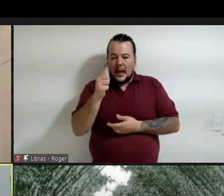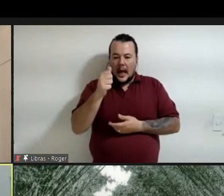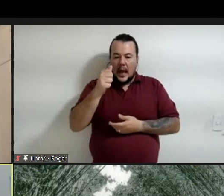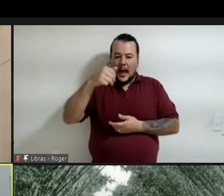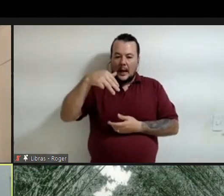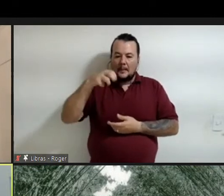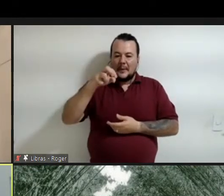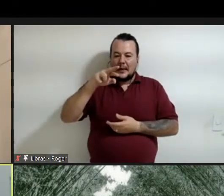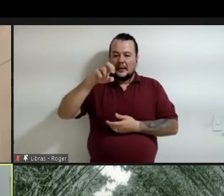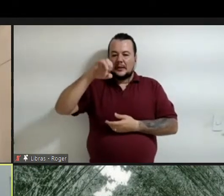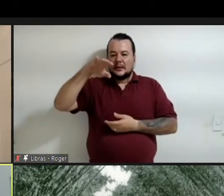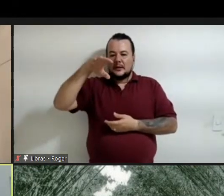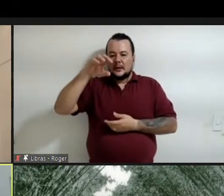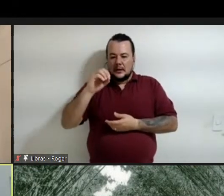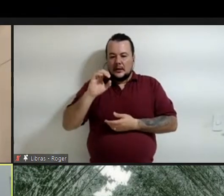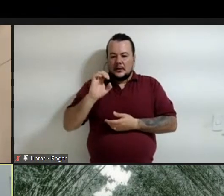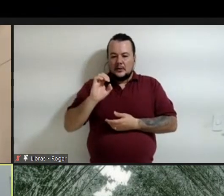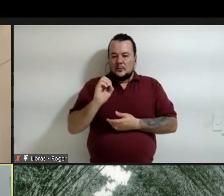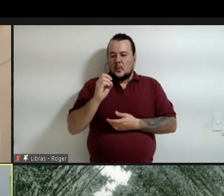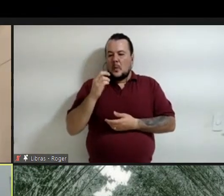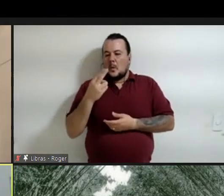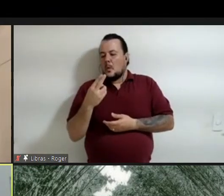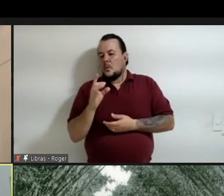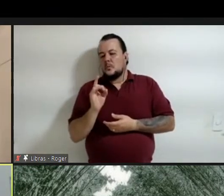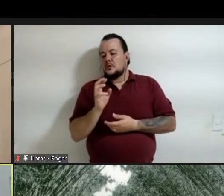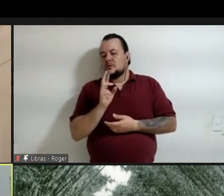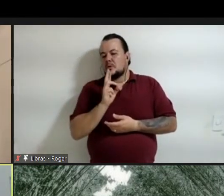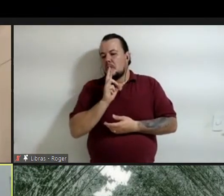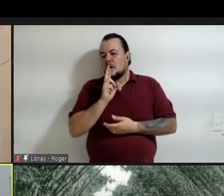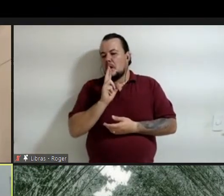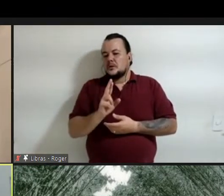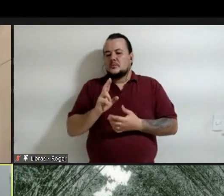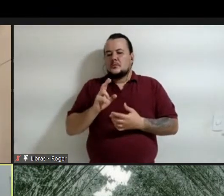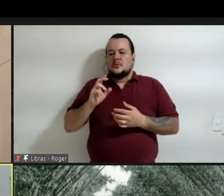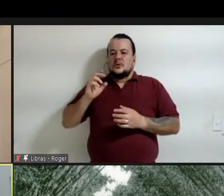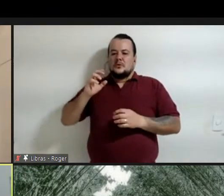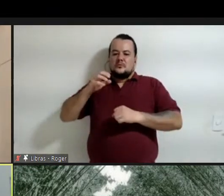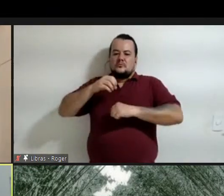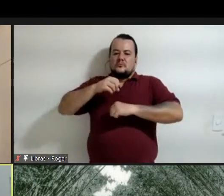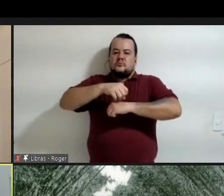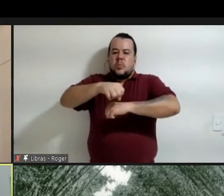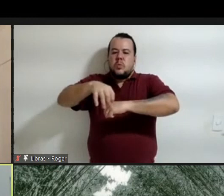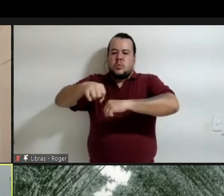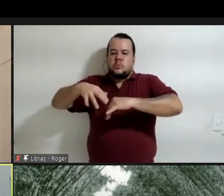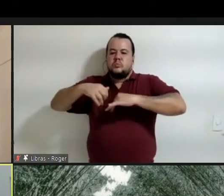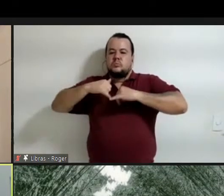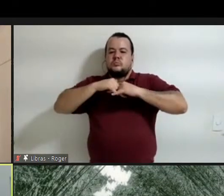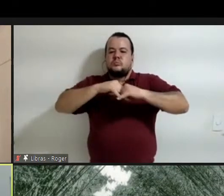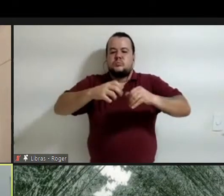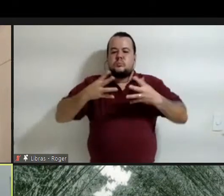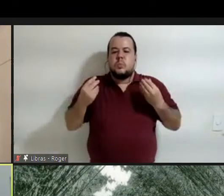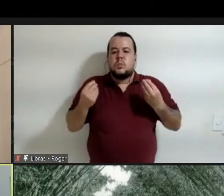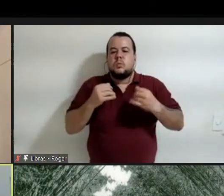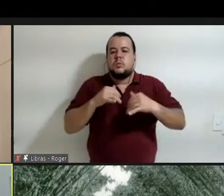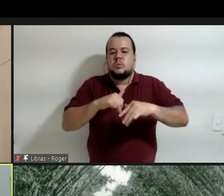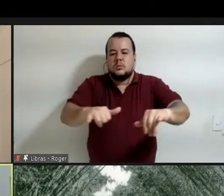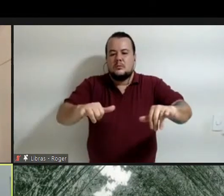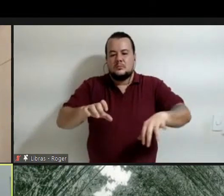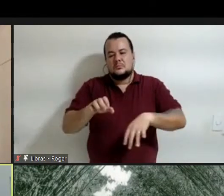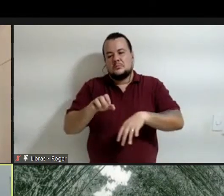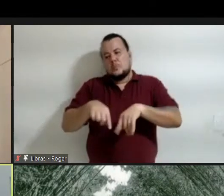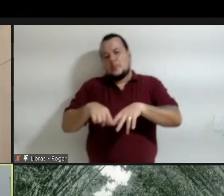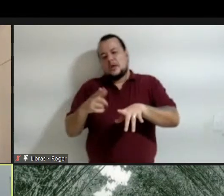se trata apenas do resultado dessa avalanche de publicações sem maiores implicações